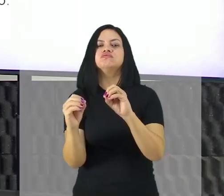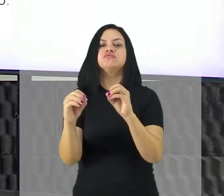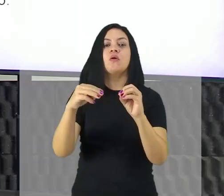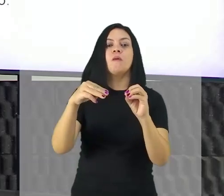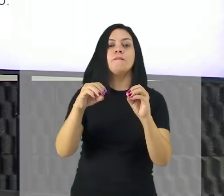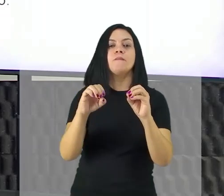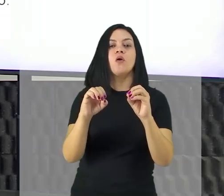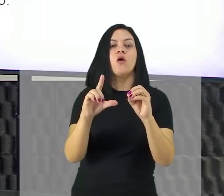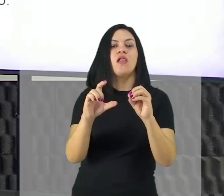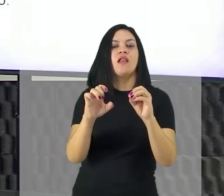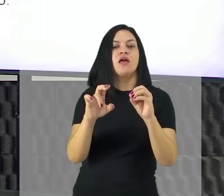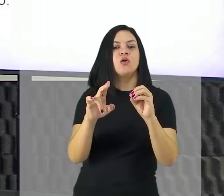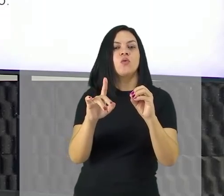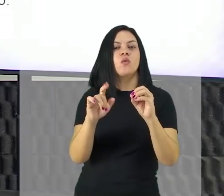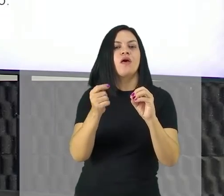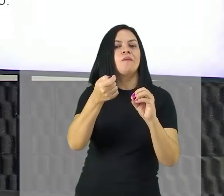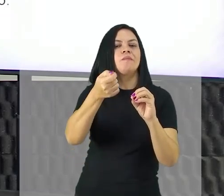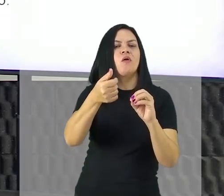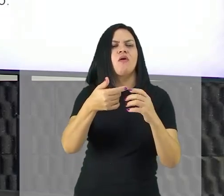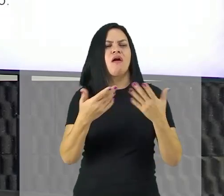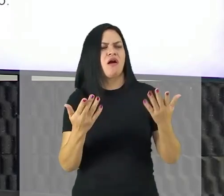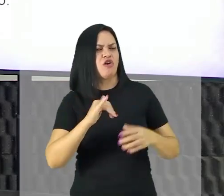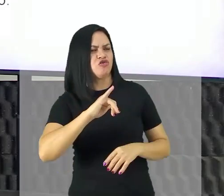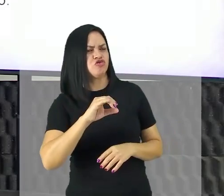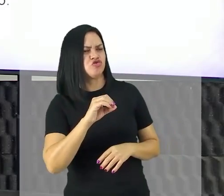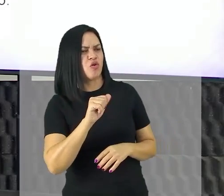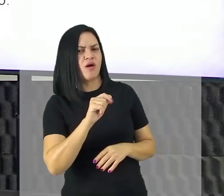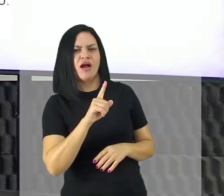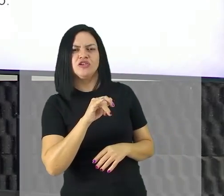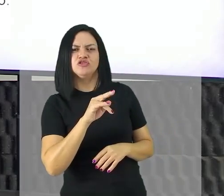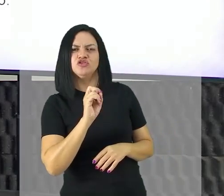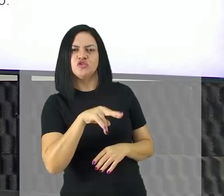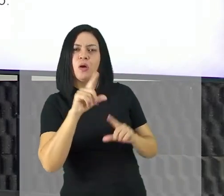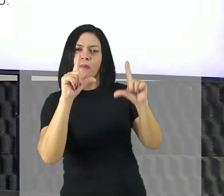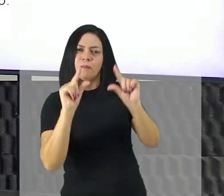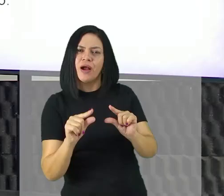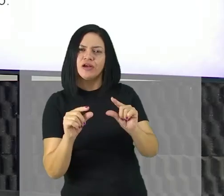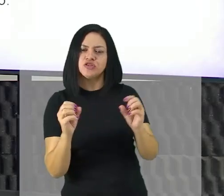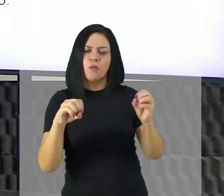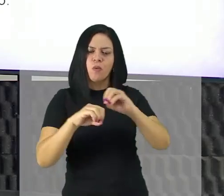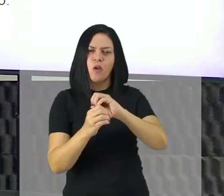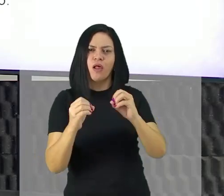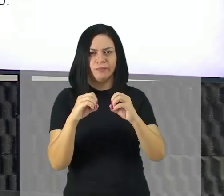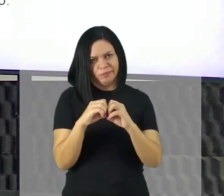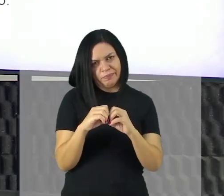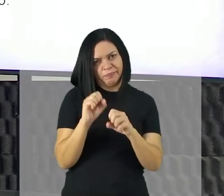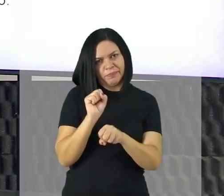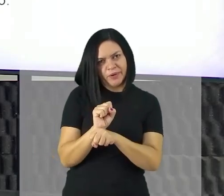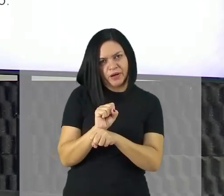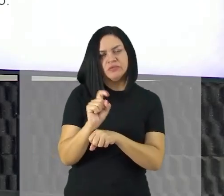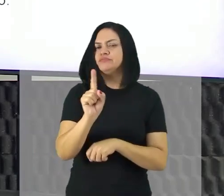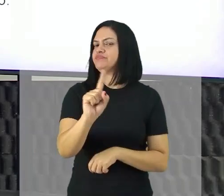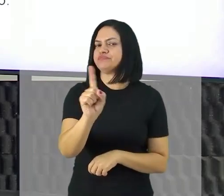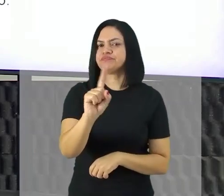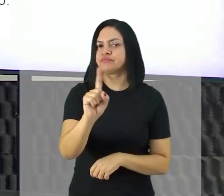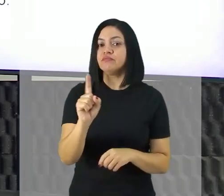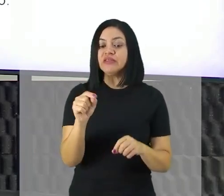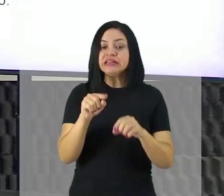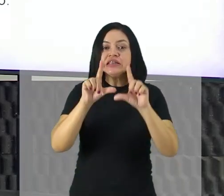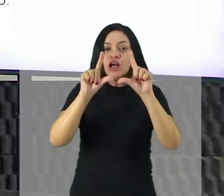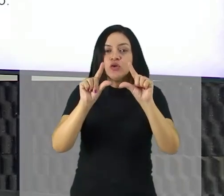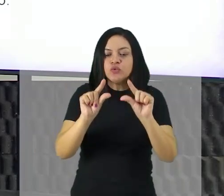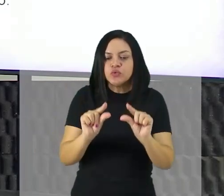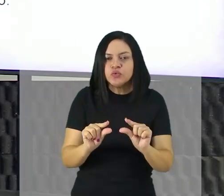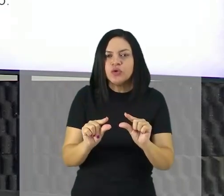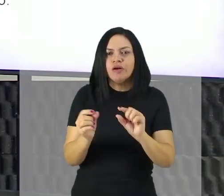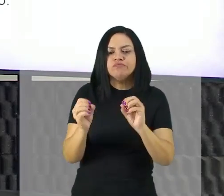vibrando pouco. E Joadson, então se estiver muito baixa, as moléculas estão paradas? Não. Se estiver muito baixo, está vibrando